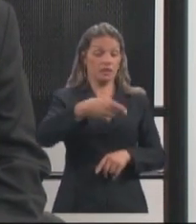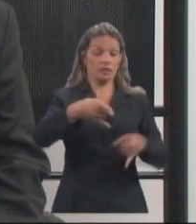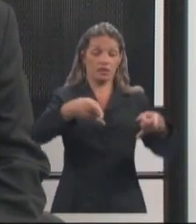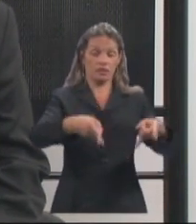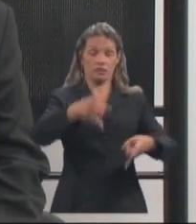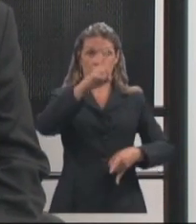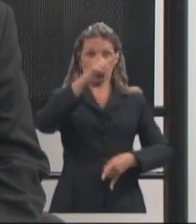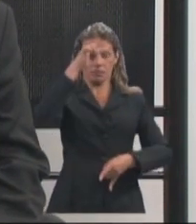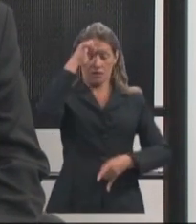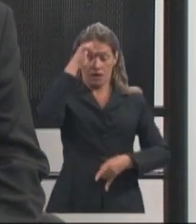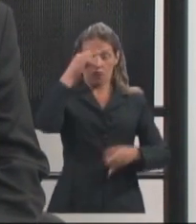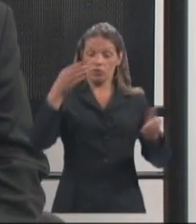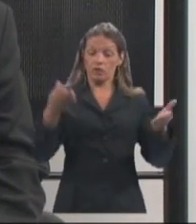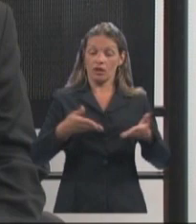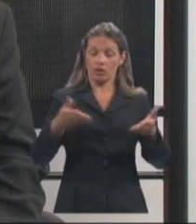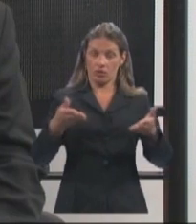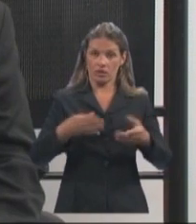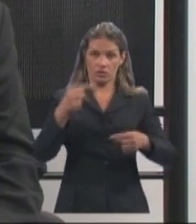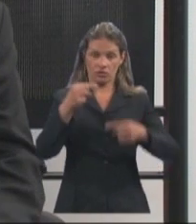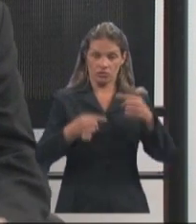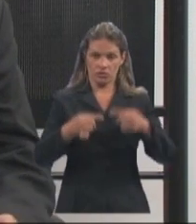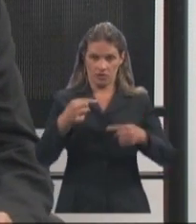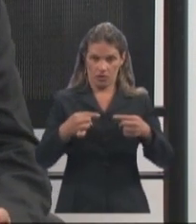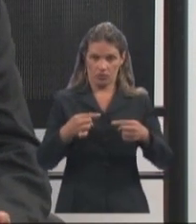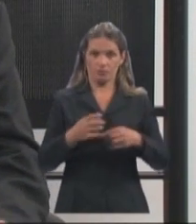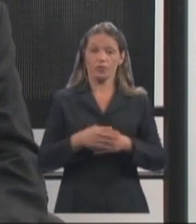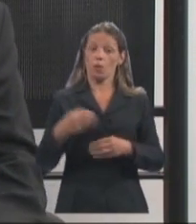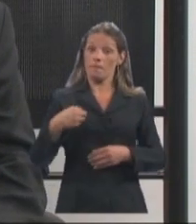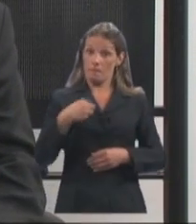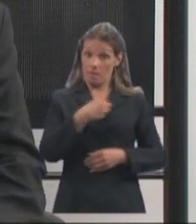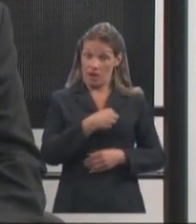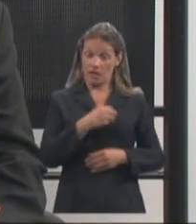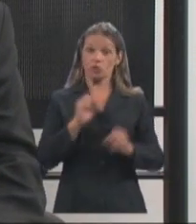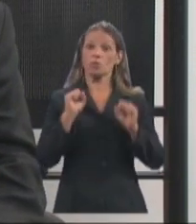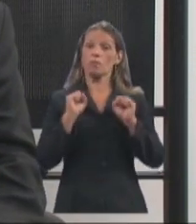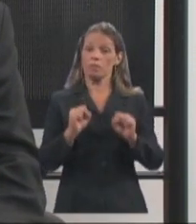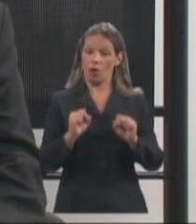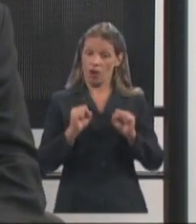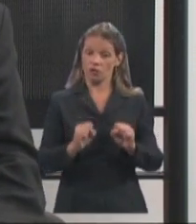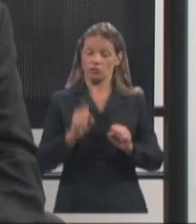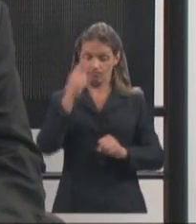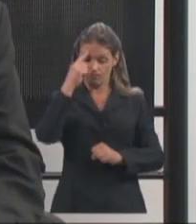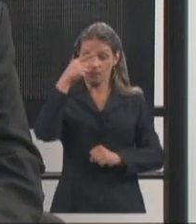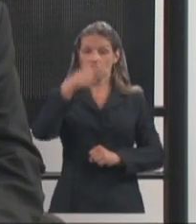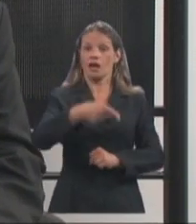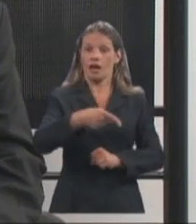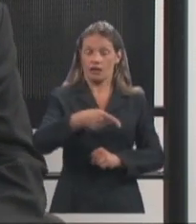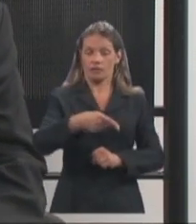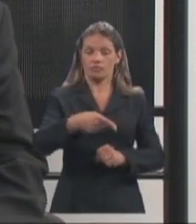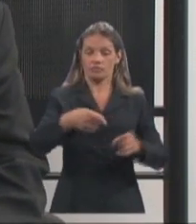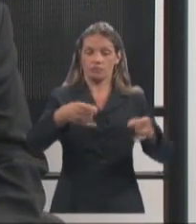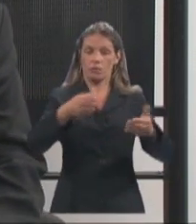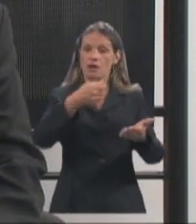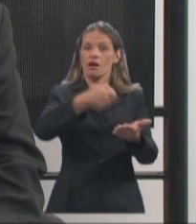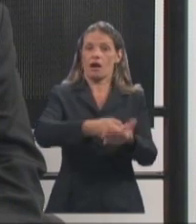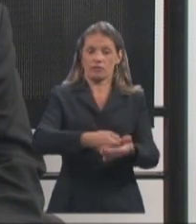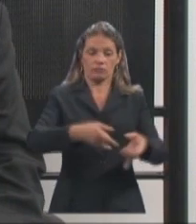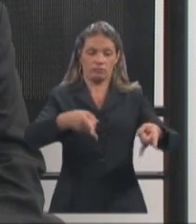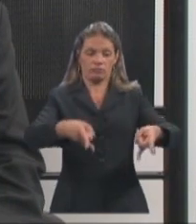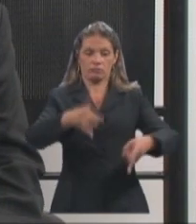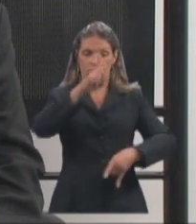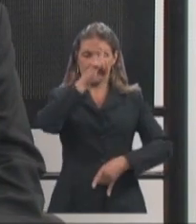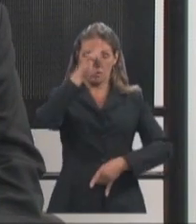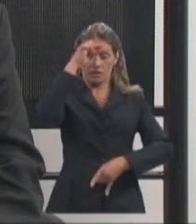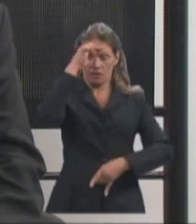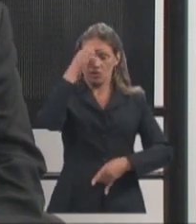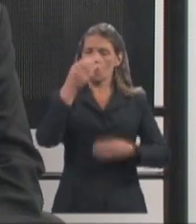essa discussão sobre a internação involuntária que o médico pode fazer todos os trâmites que seria menos burocrático qual é